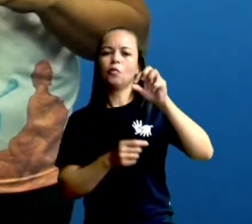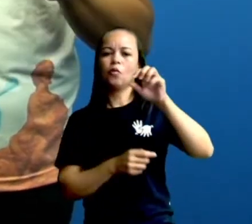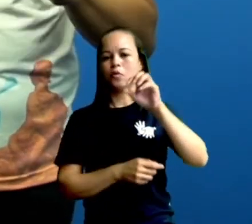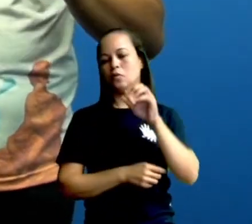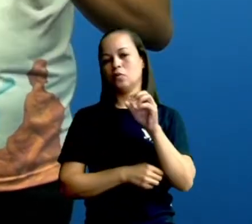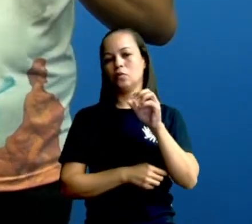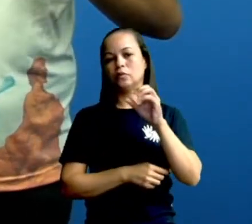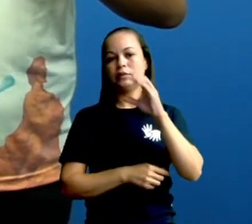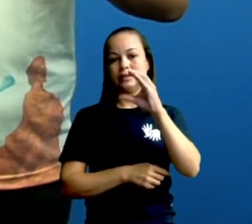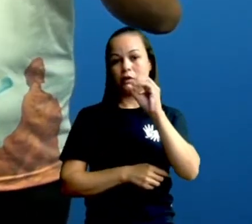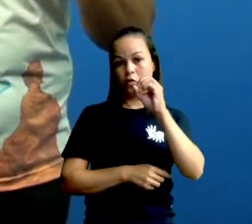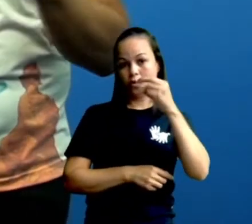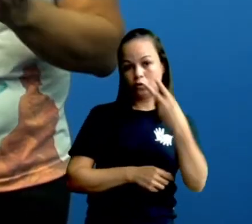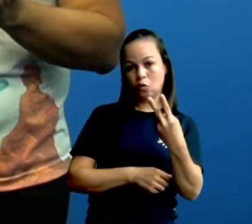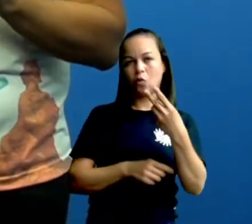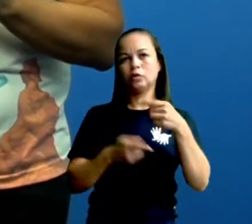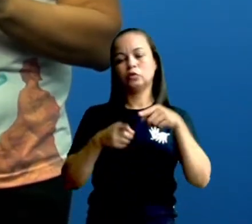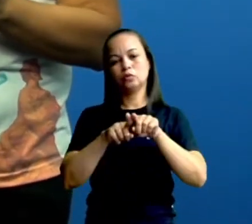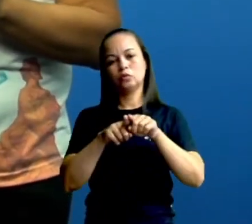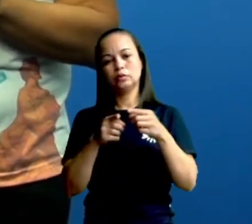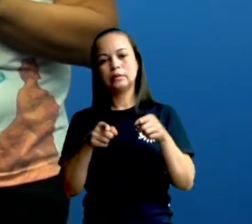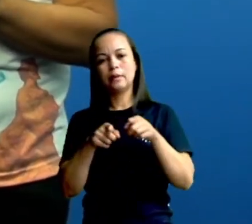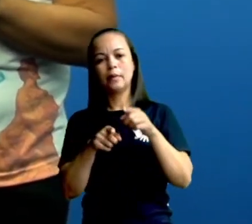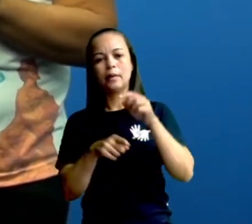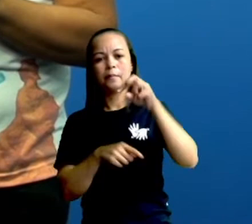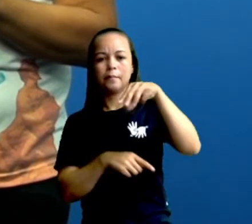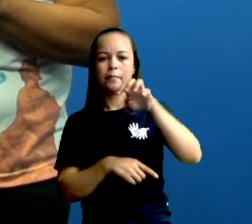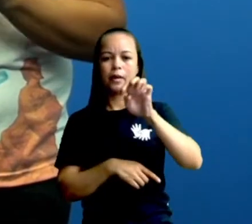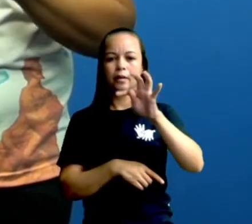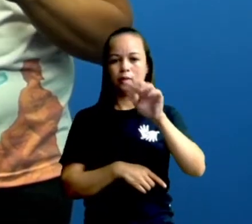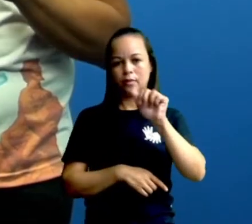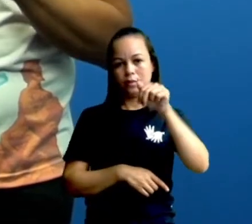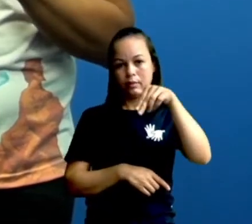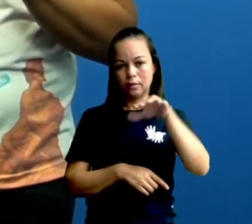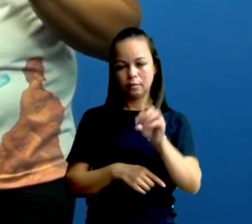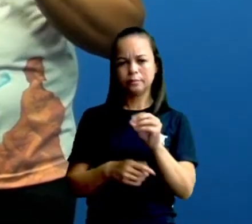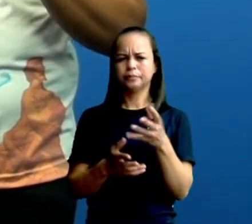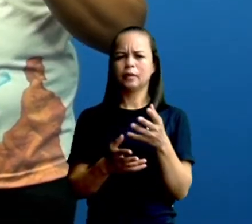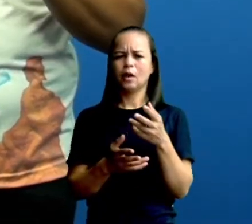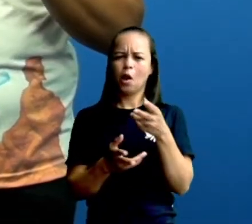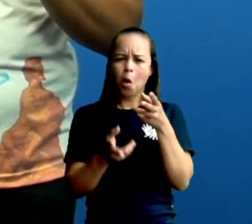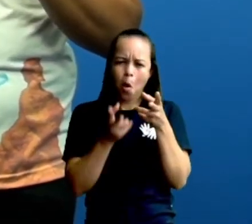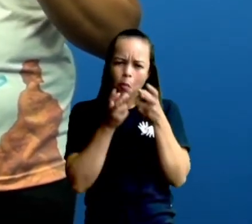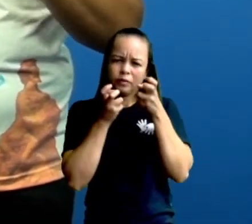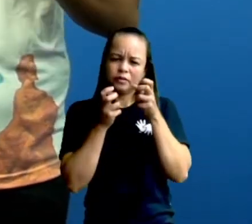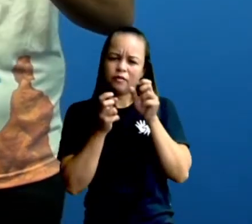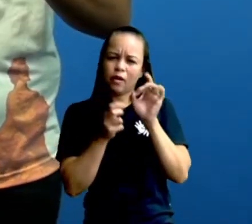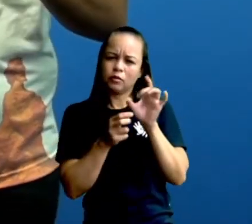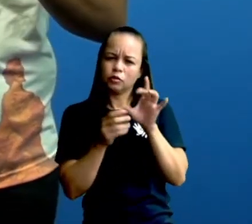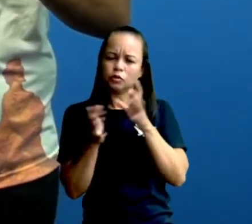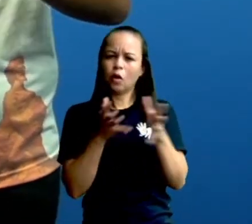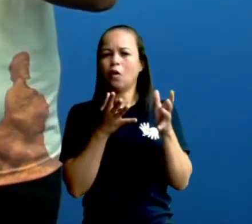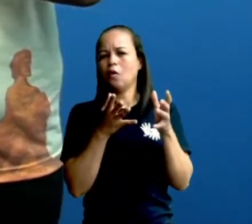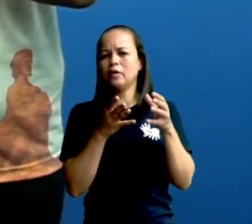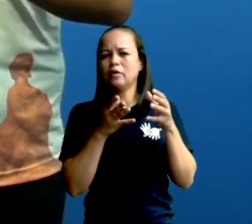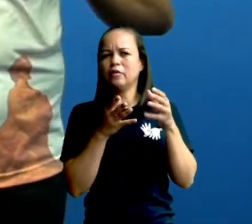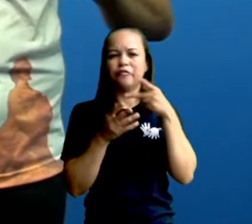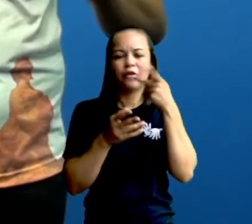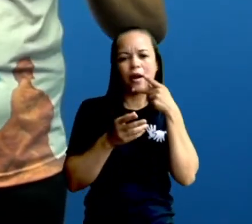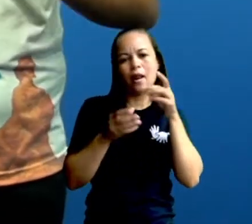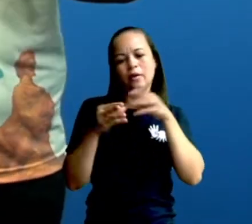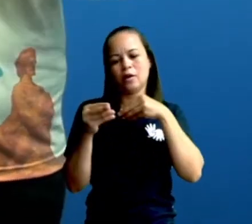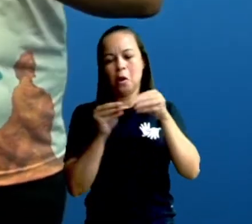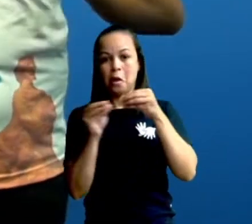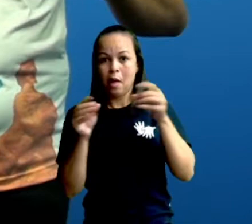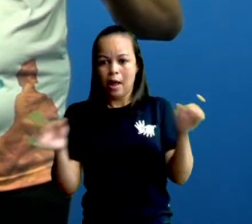metano. Então, a gente não pode só ter esse olhar apenas, quase que de dizer que o plástico deve